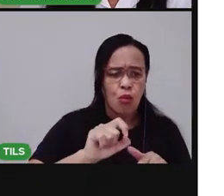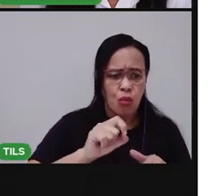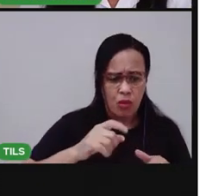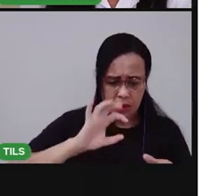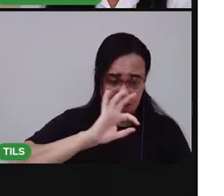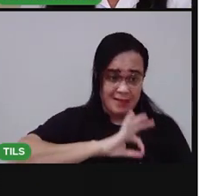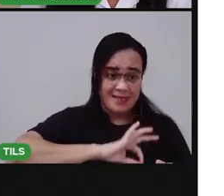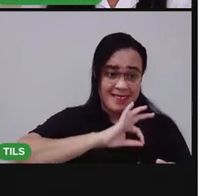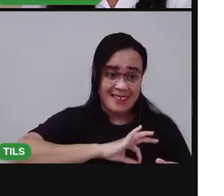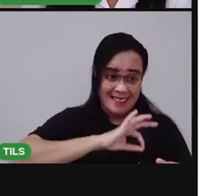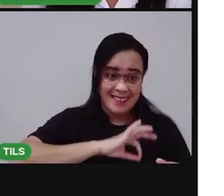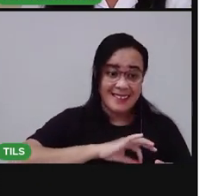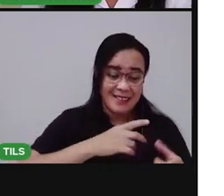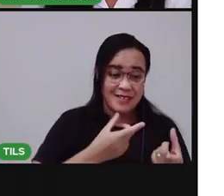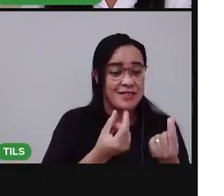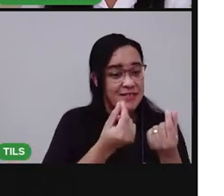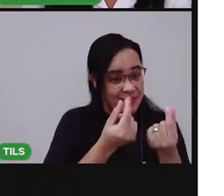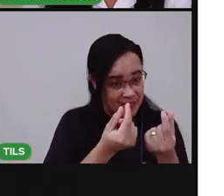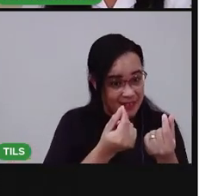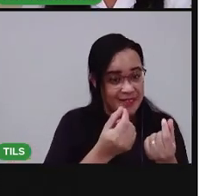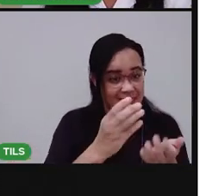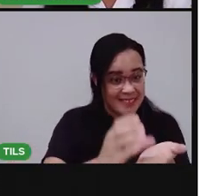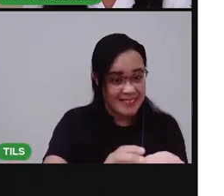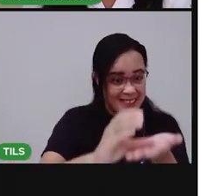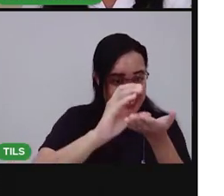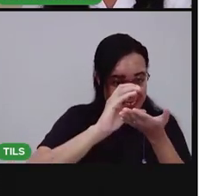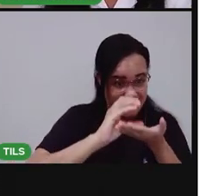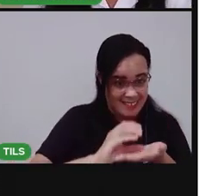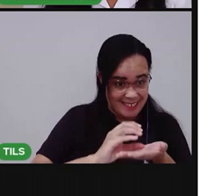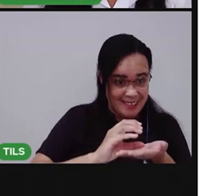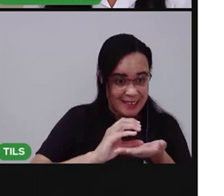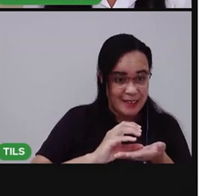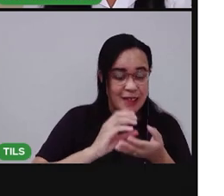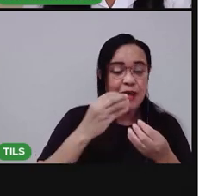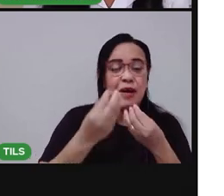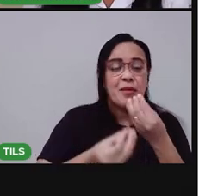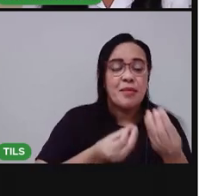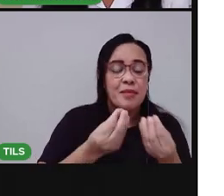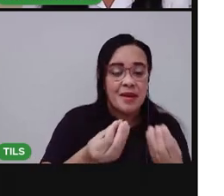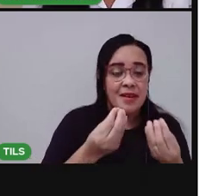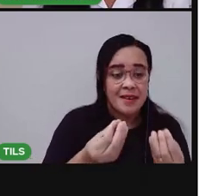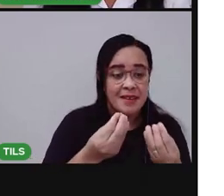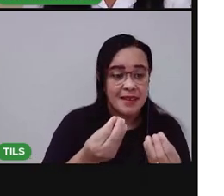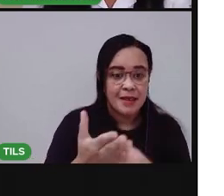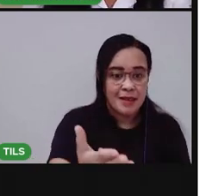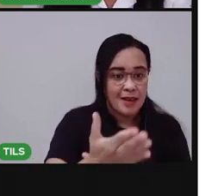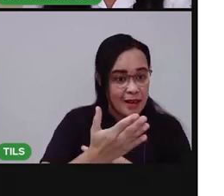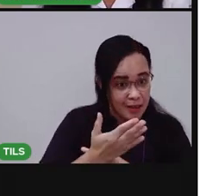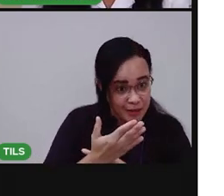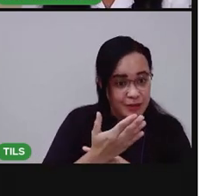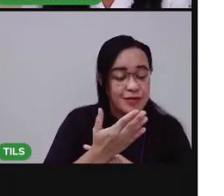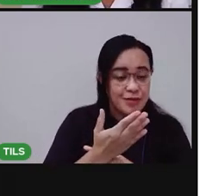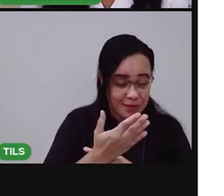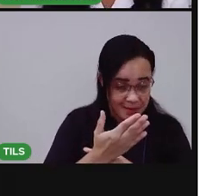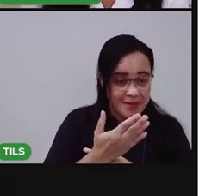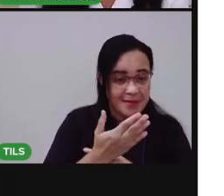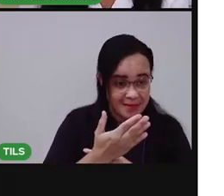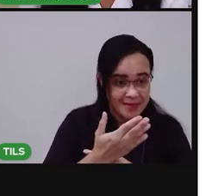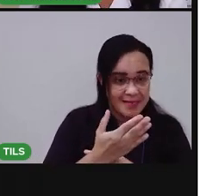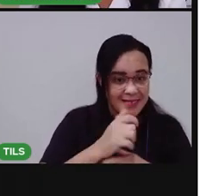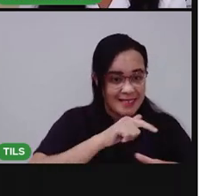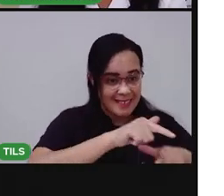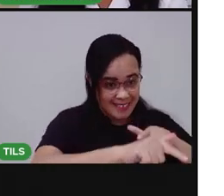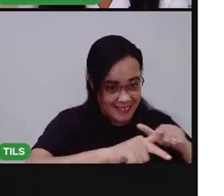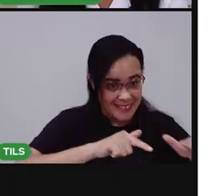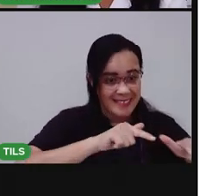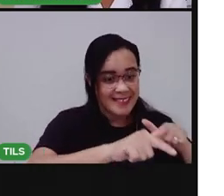elas recebam um valor em dinheiro, geralmente. Elas fazem atividades remuneradas, que são